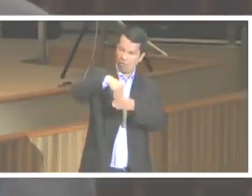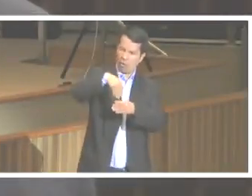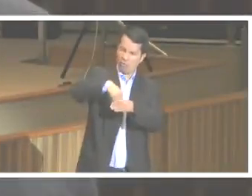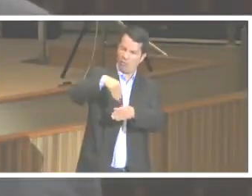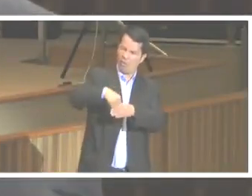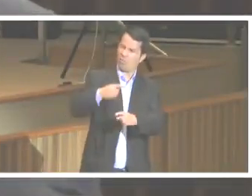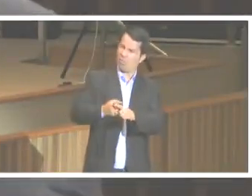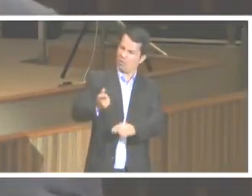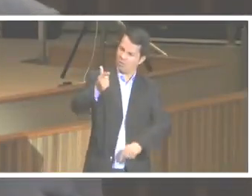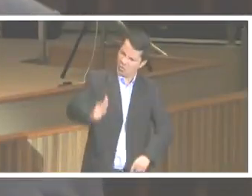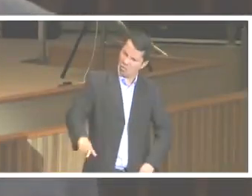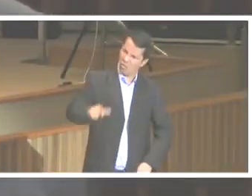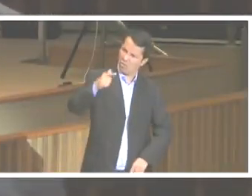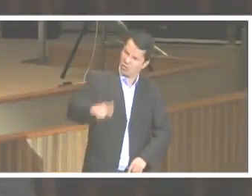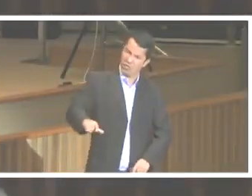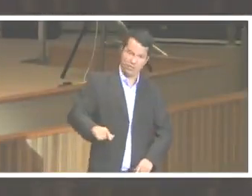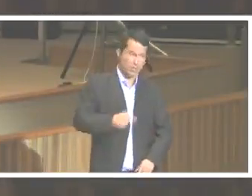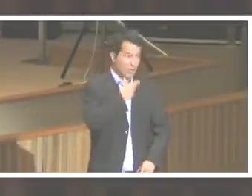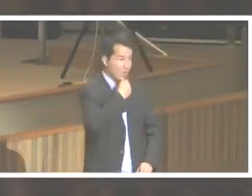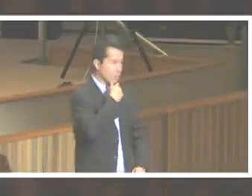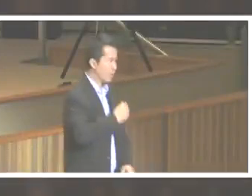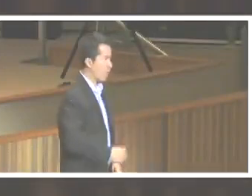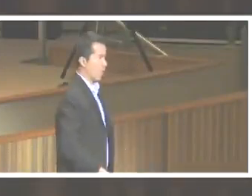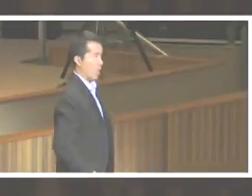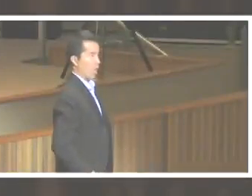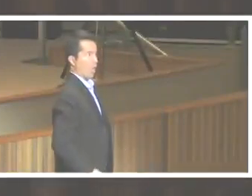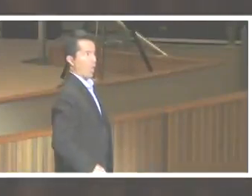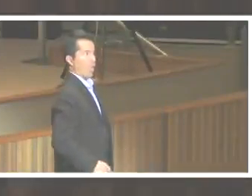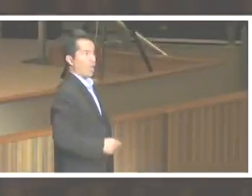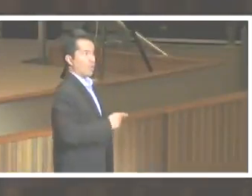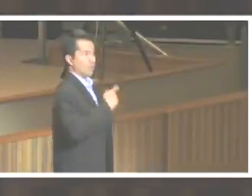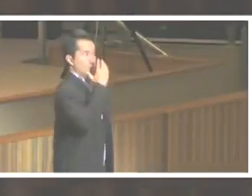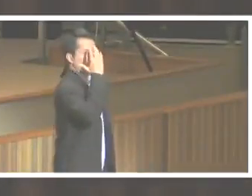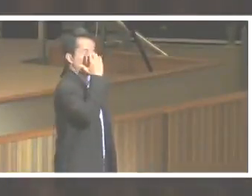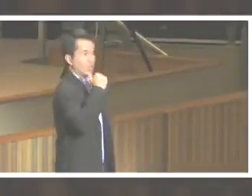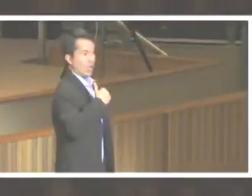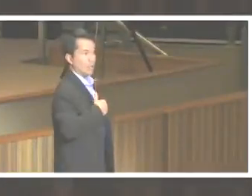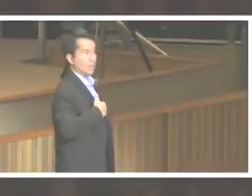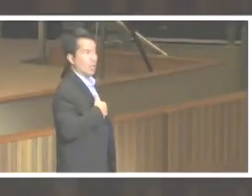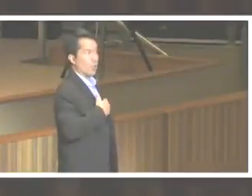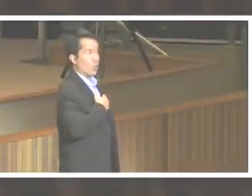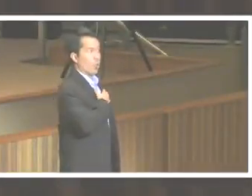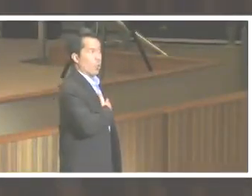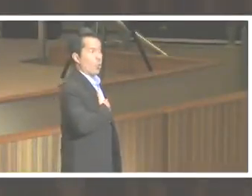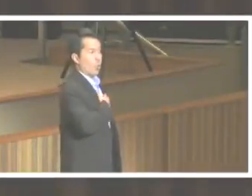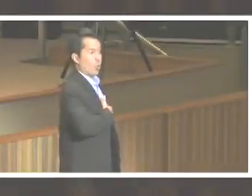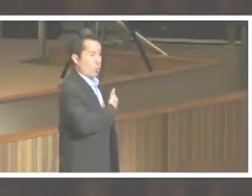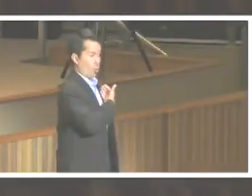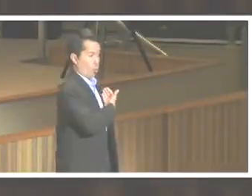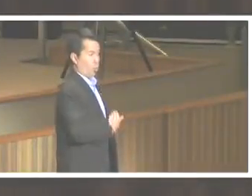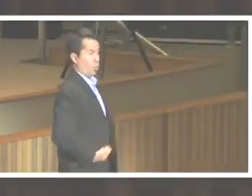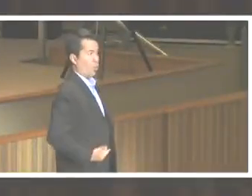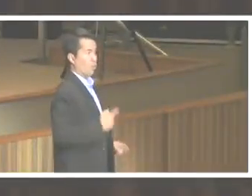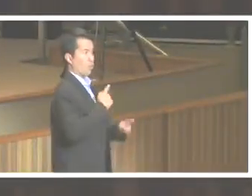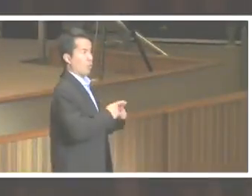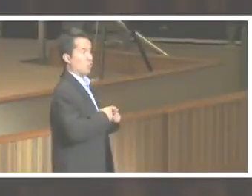política porque ele disse assim né é que o sabor do poder é viciante